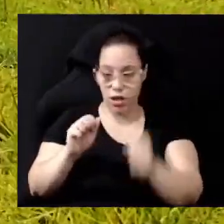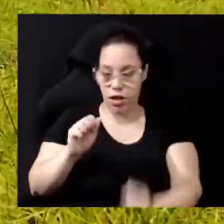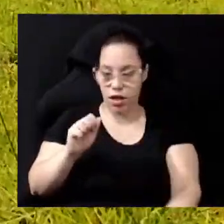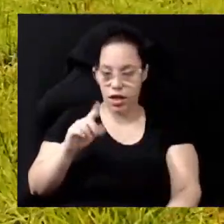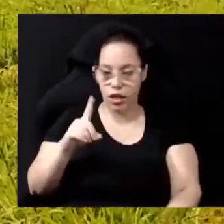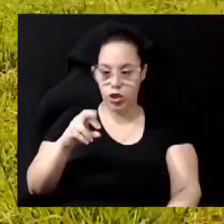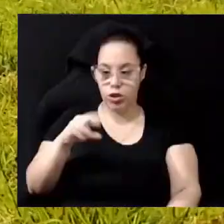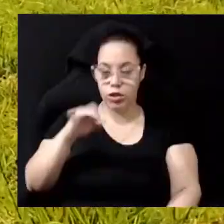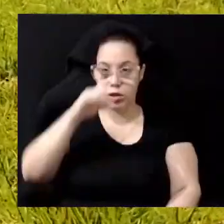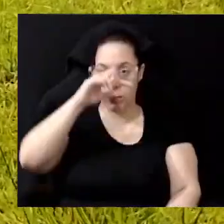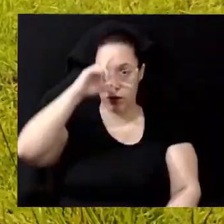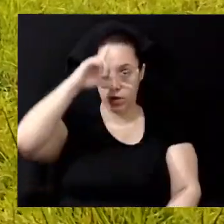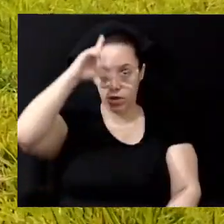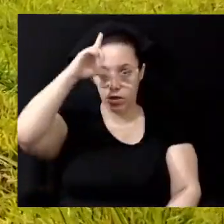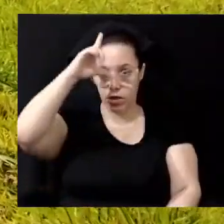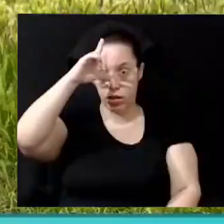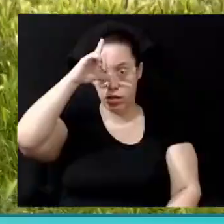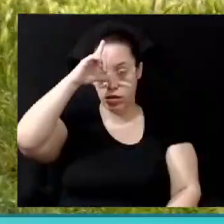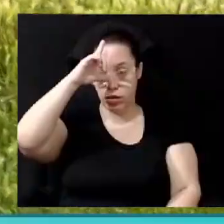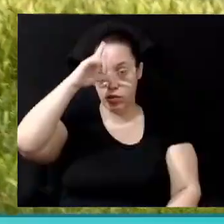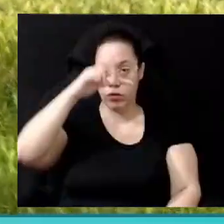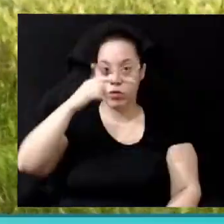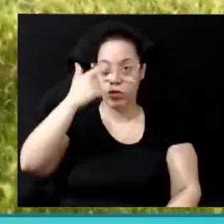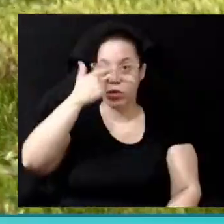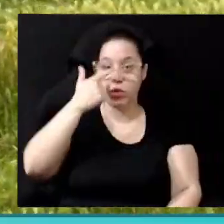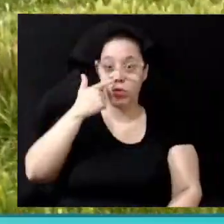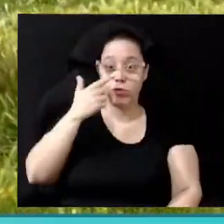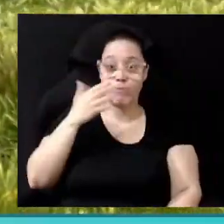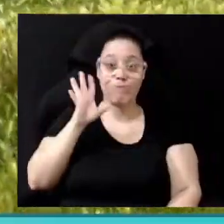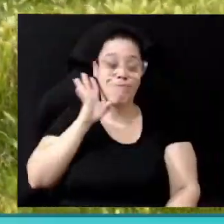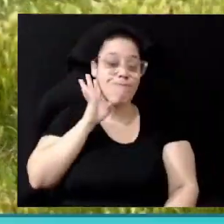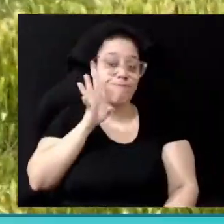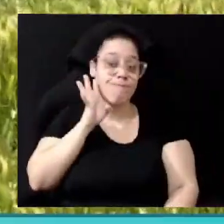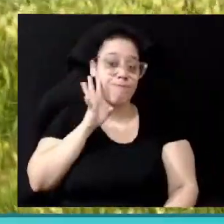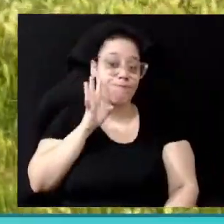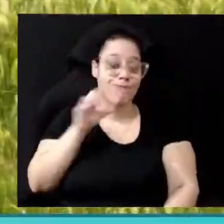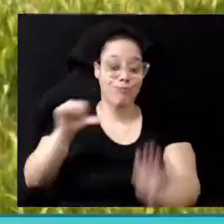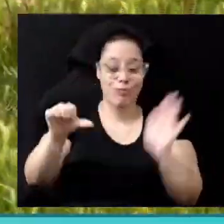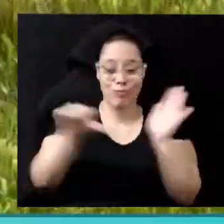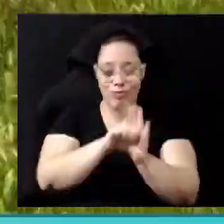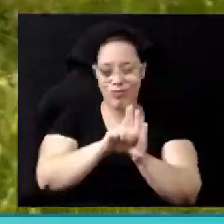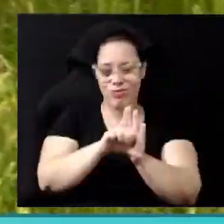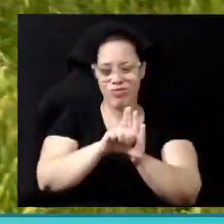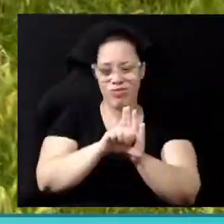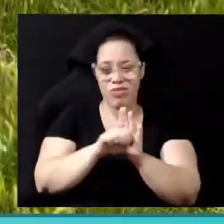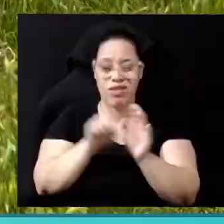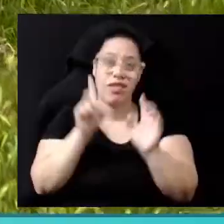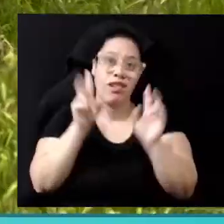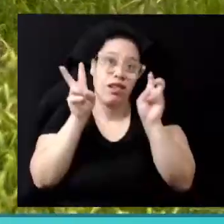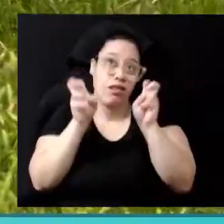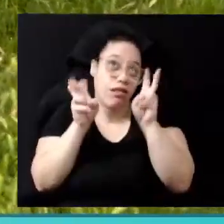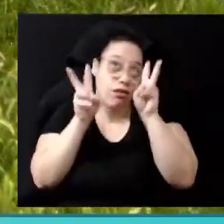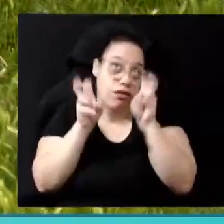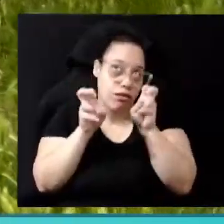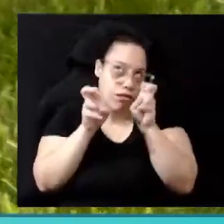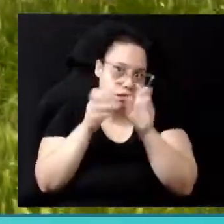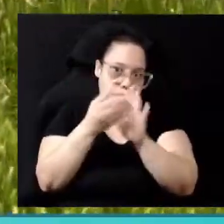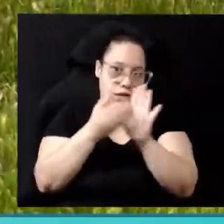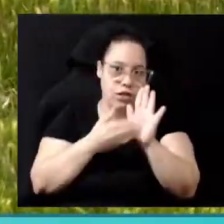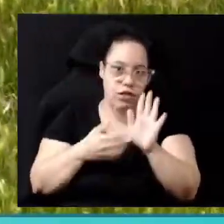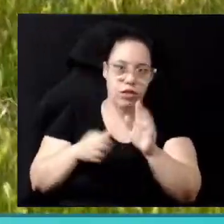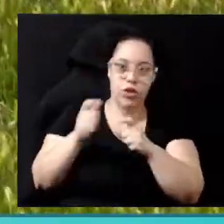adicionar material radioativo aos chifres dos animais, partes que são muito cobiçadas no mercado ilegal por suas